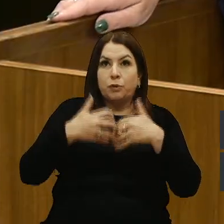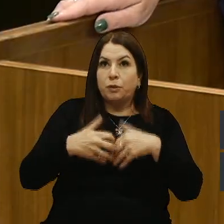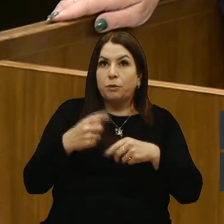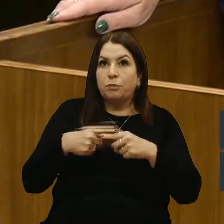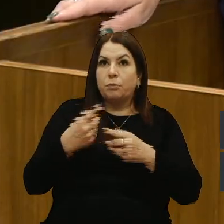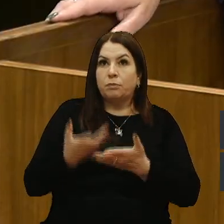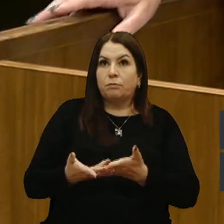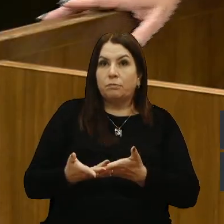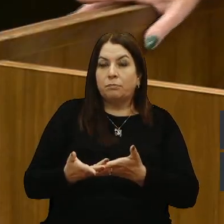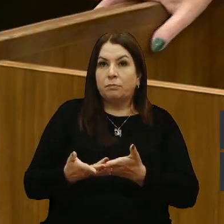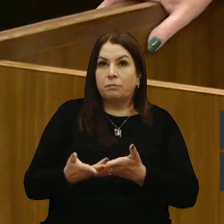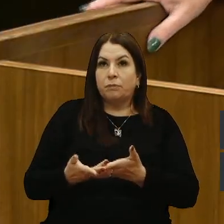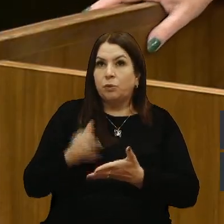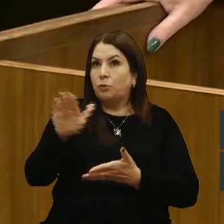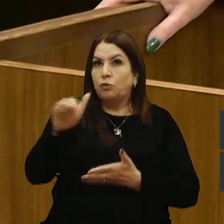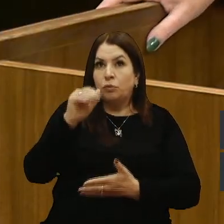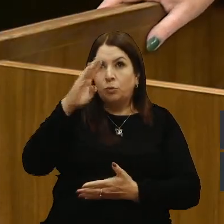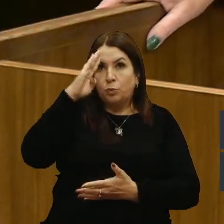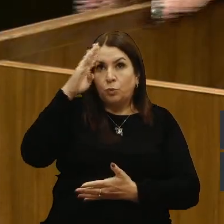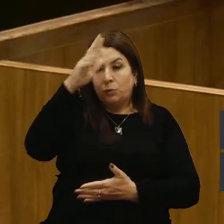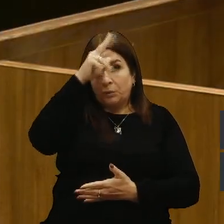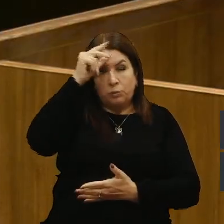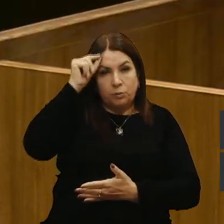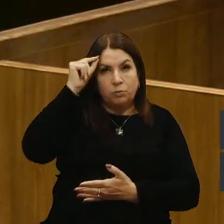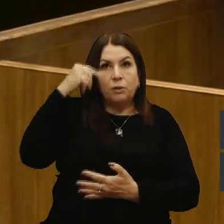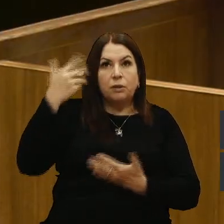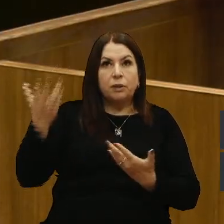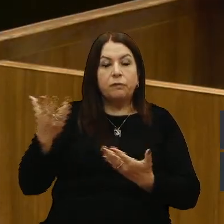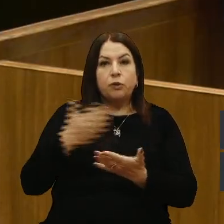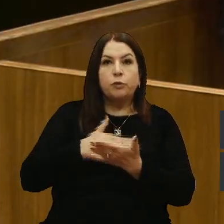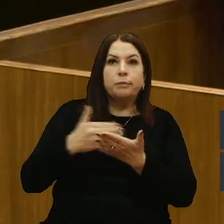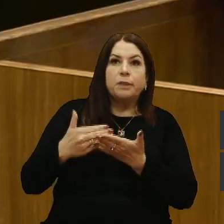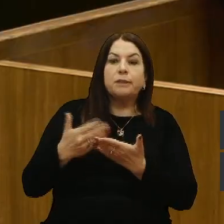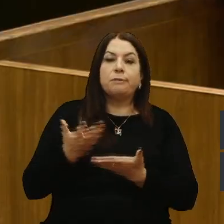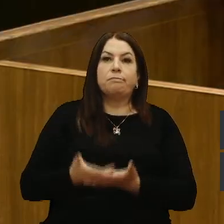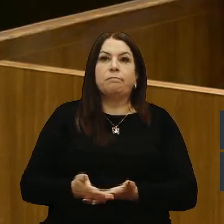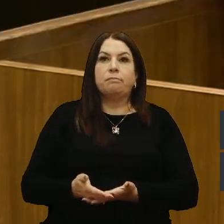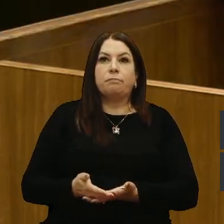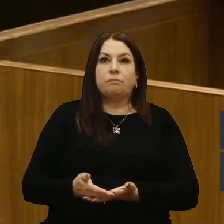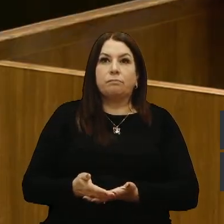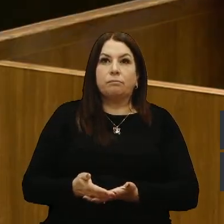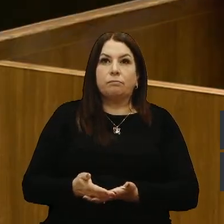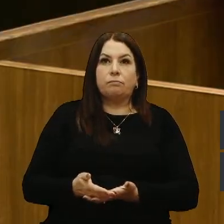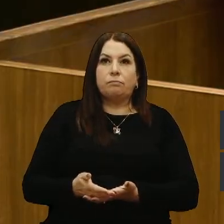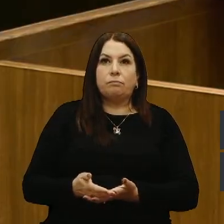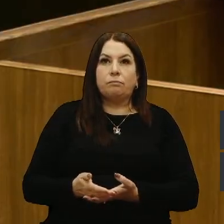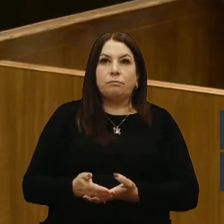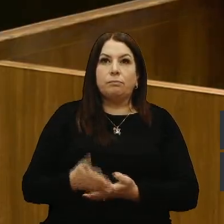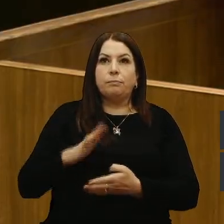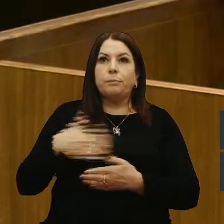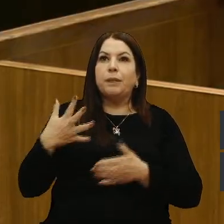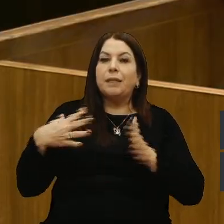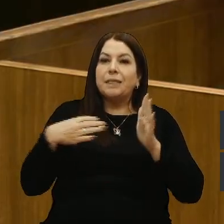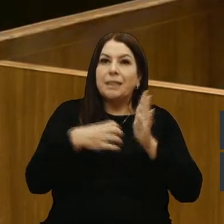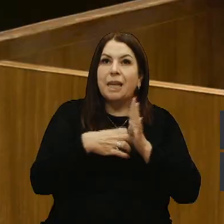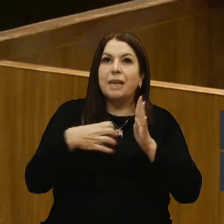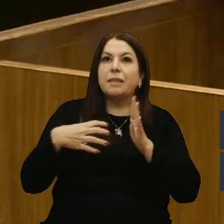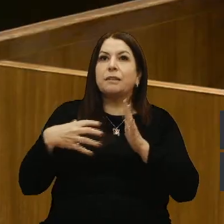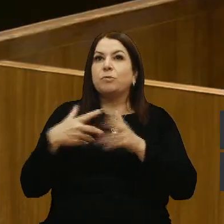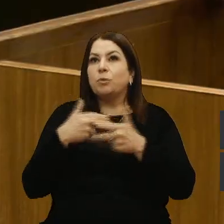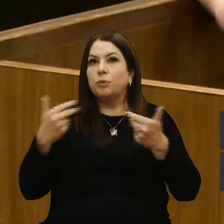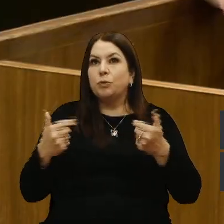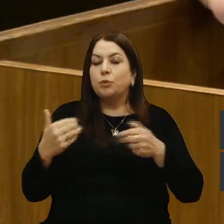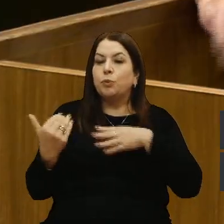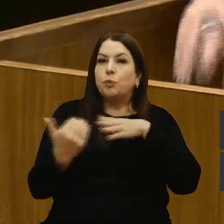quê? Não chama o guarda municipal. Aí vai começar Cada vez mais acidente, cada vez mais coisa